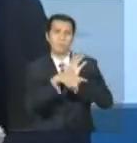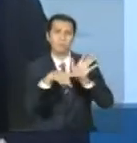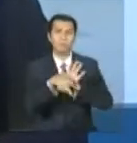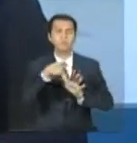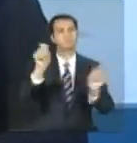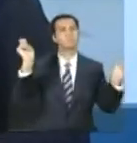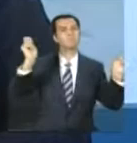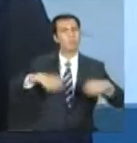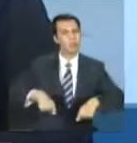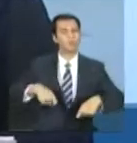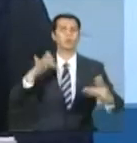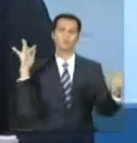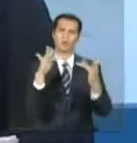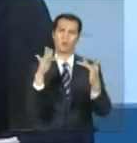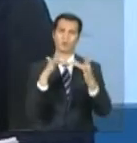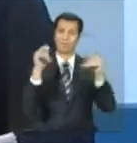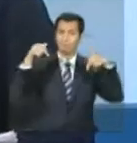ligar